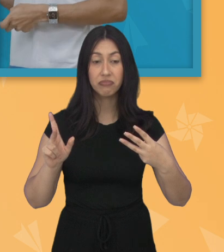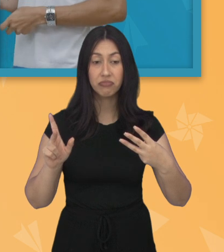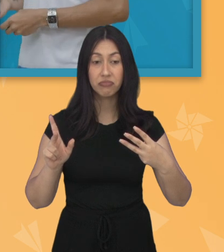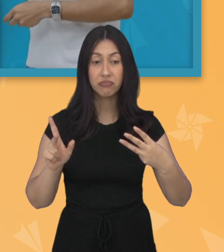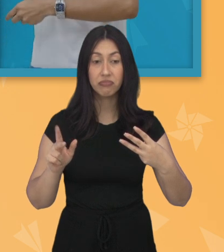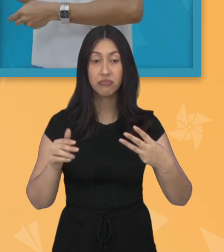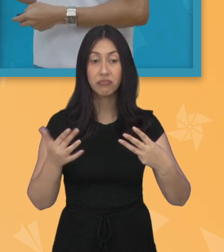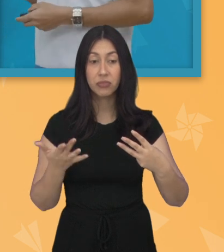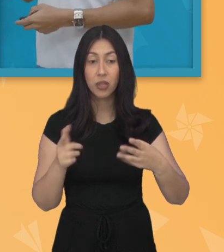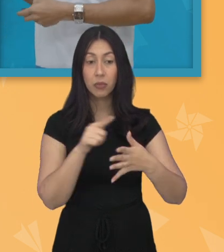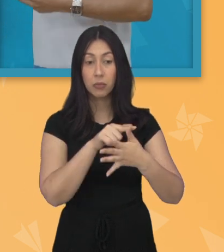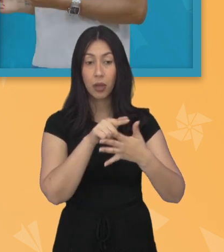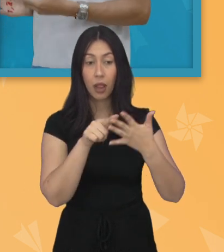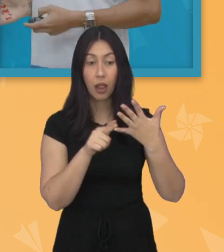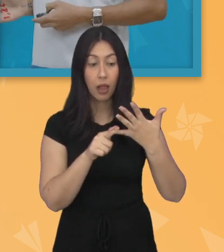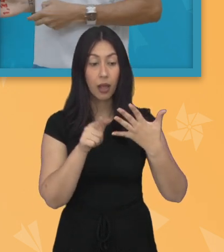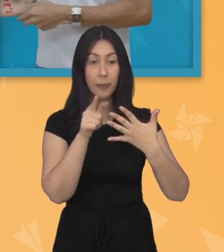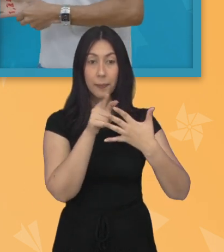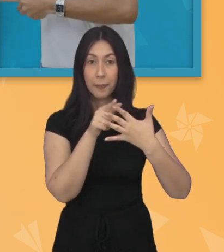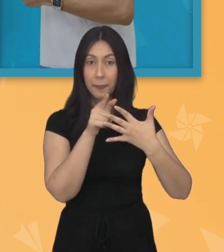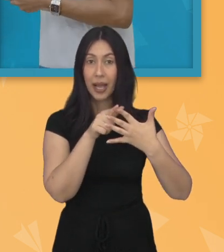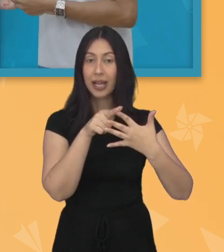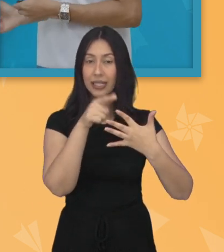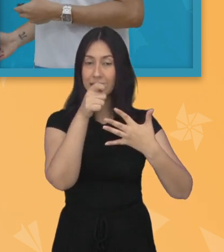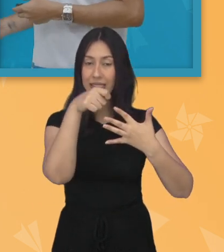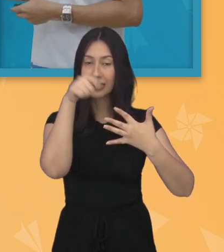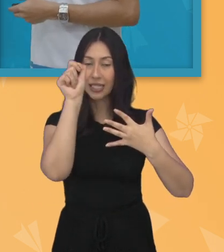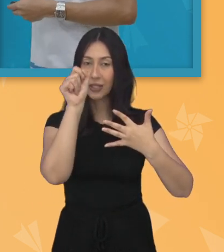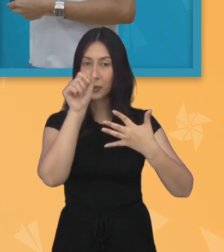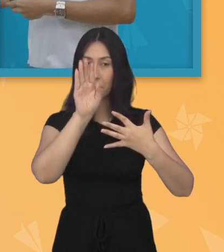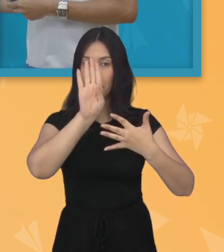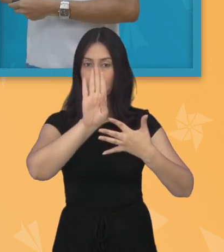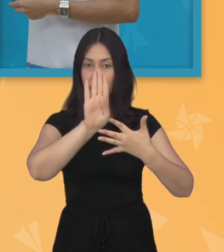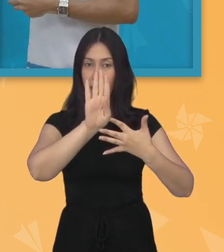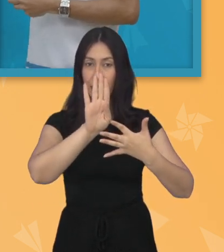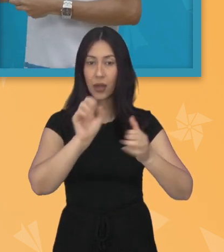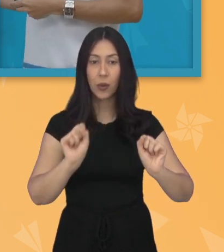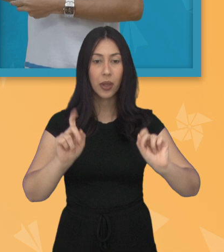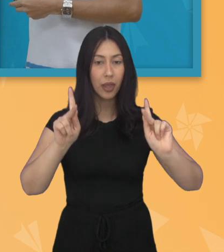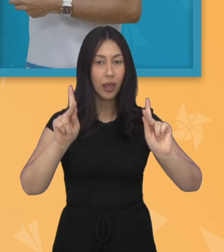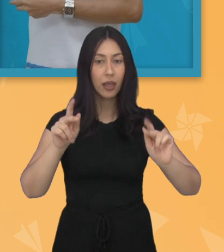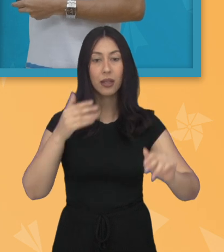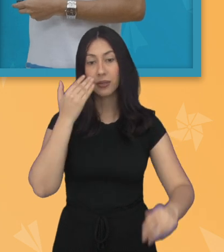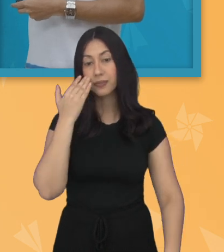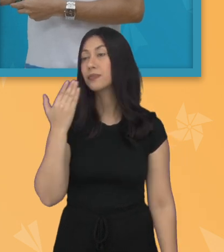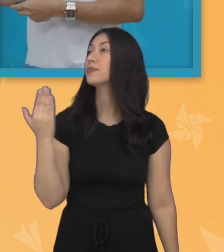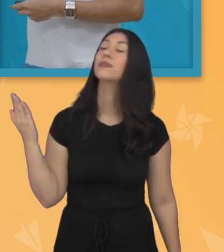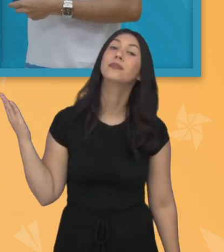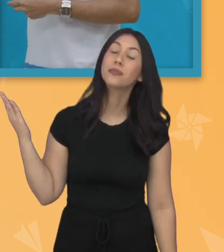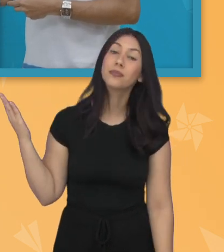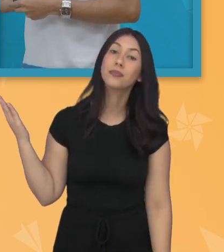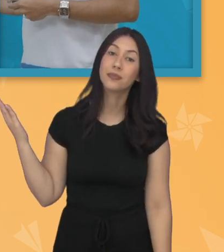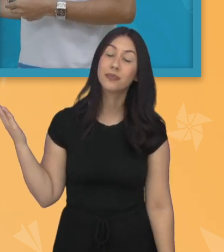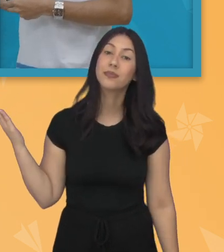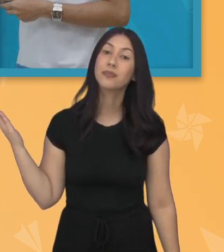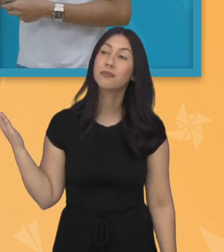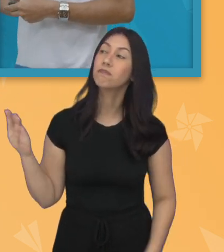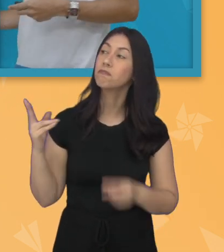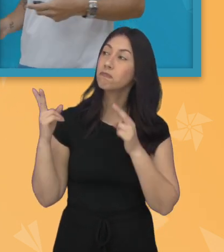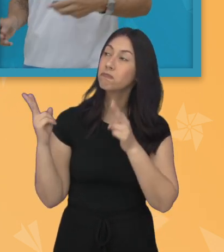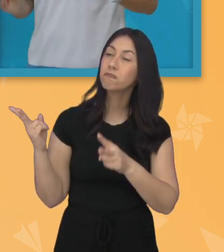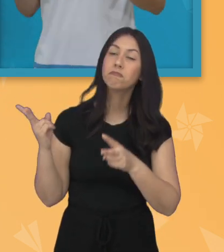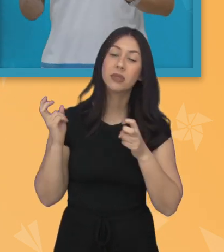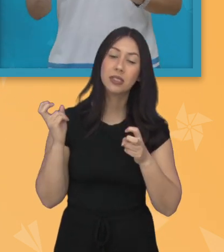das outras duas. A gente tem isso na alternativa B. Tudo bem? Que bem aqui destacado para